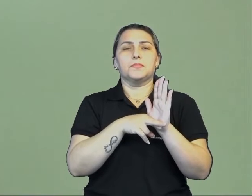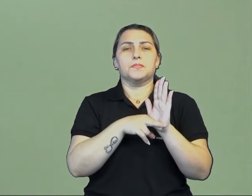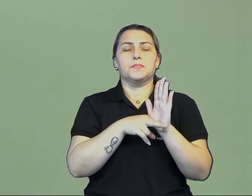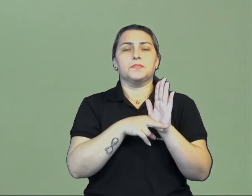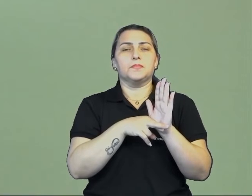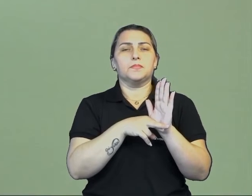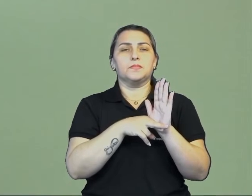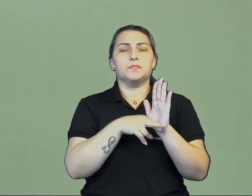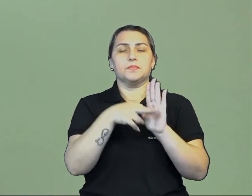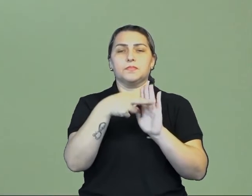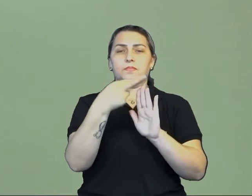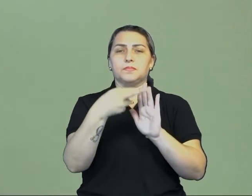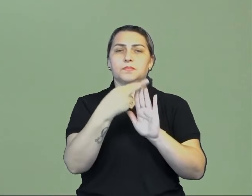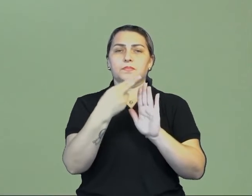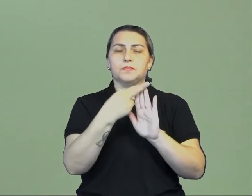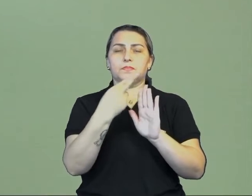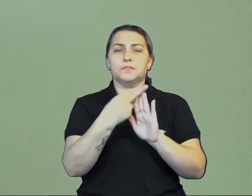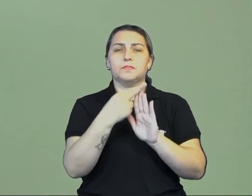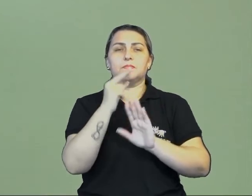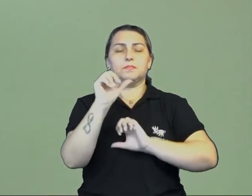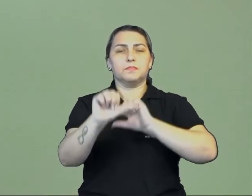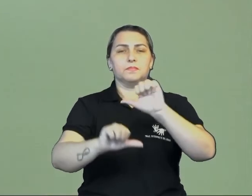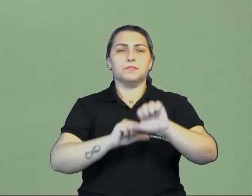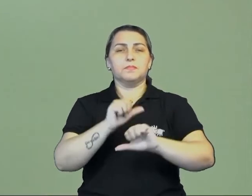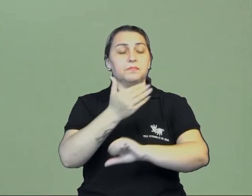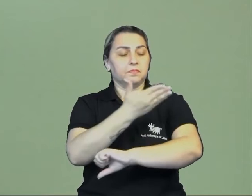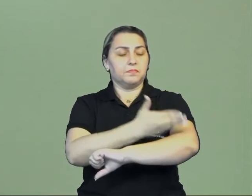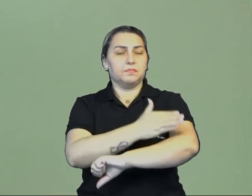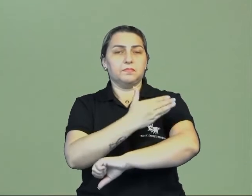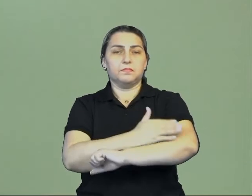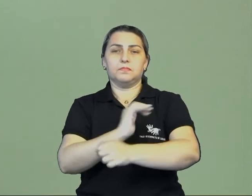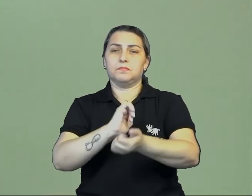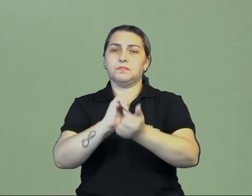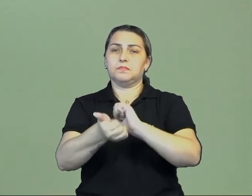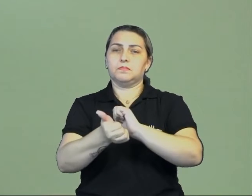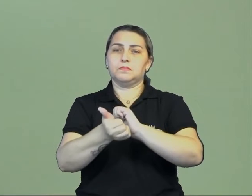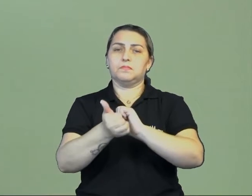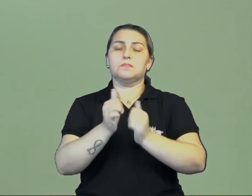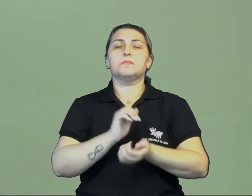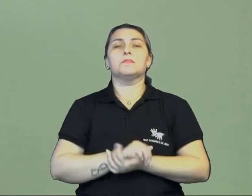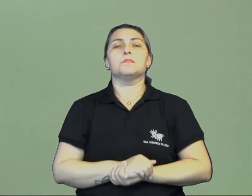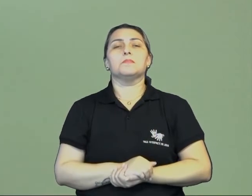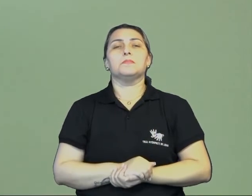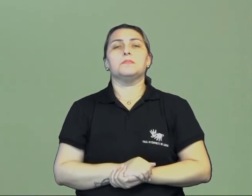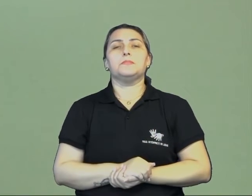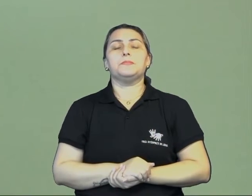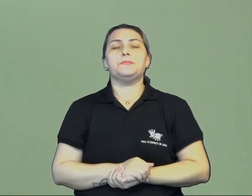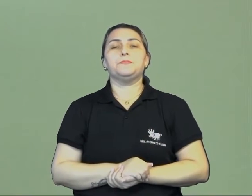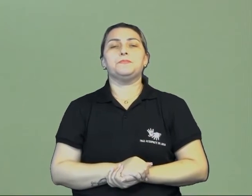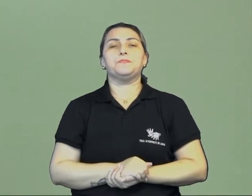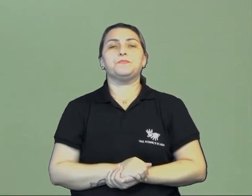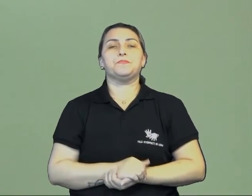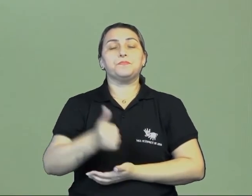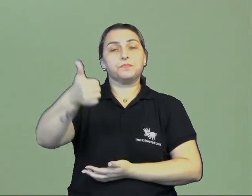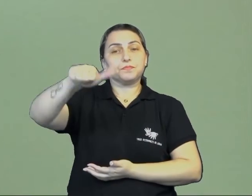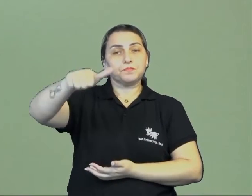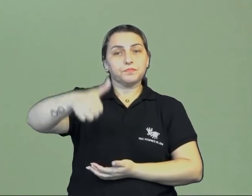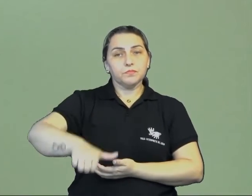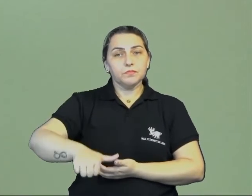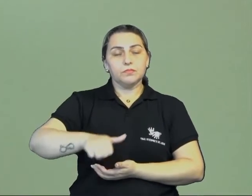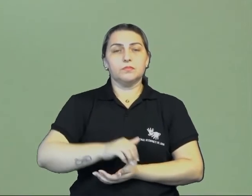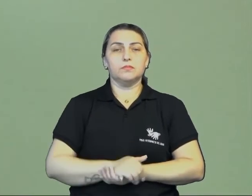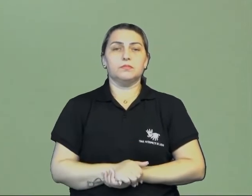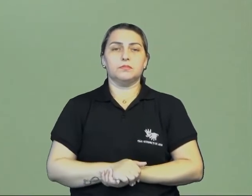uma regulamentação que vai tornar aquela prática em um esporte. Quando a gente faz essa análise de tipo, a